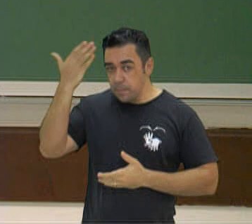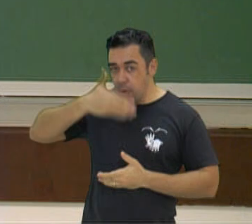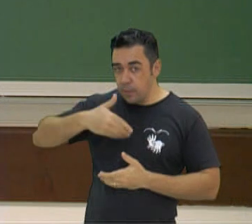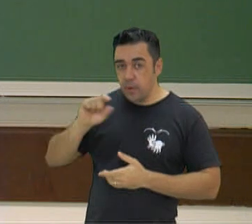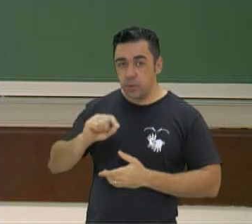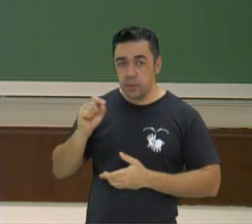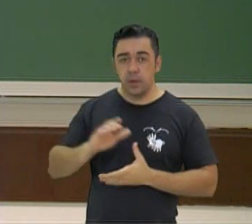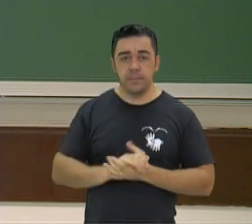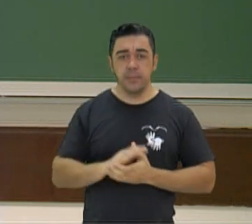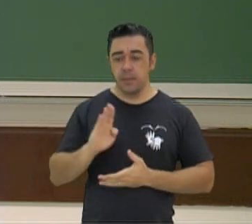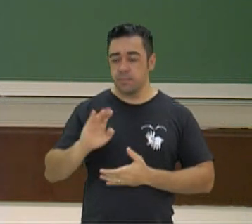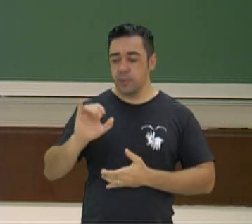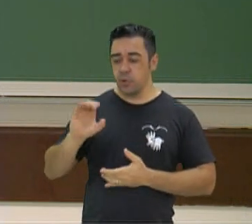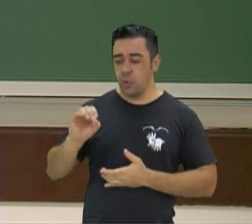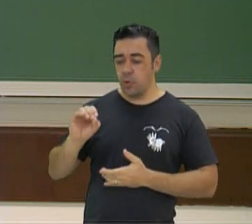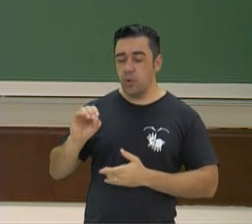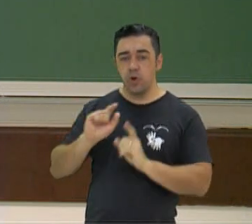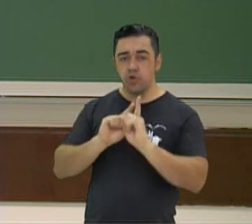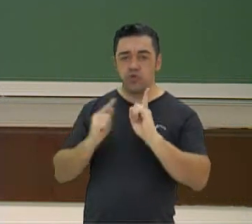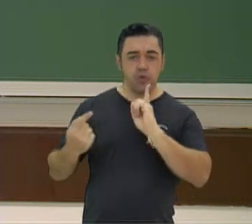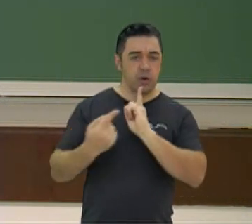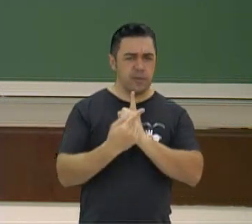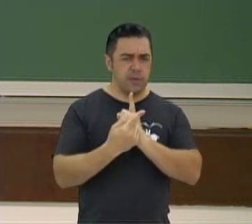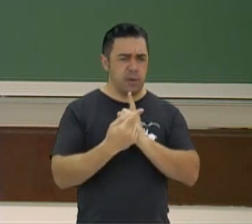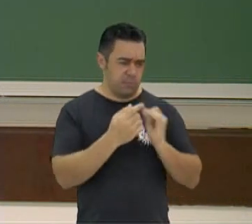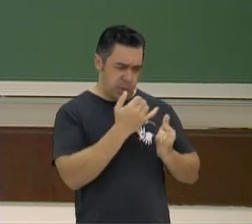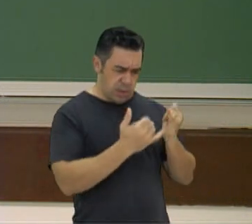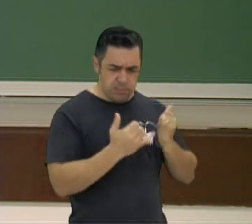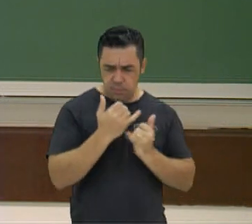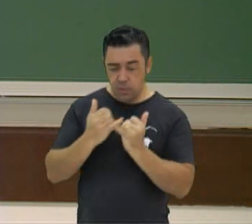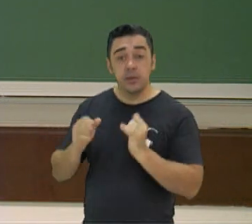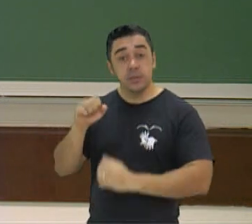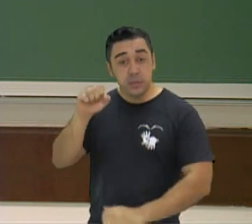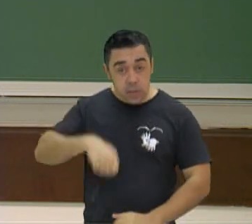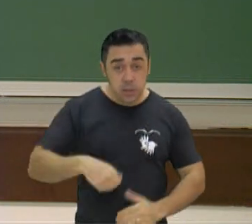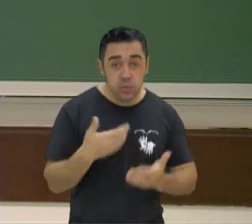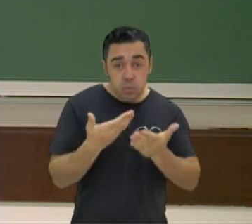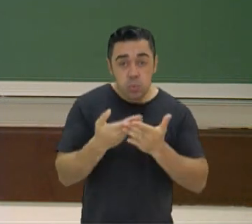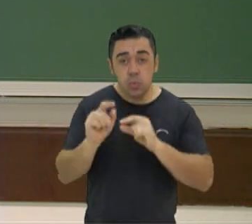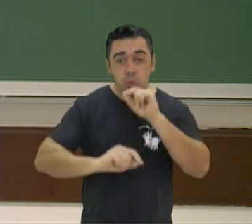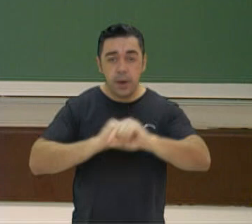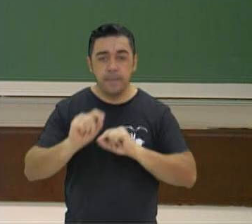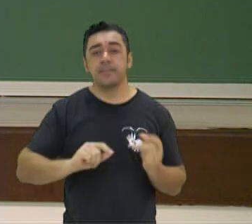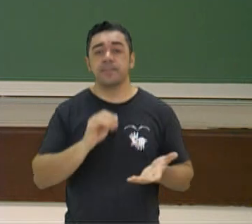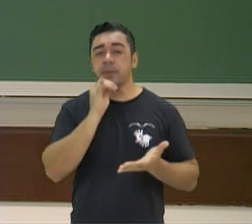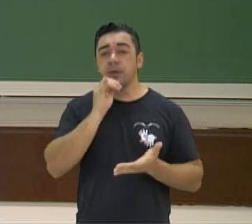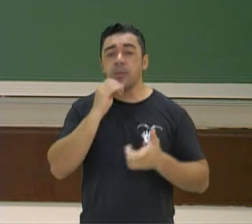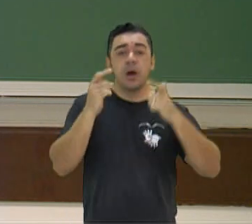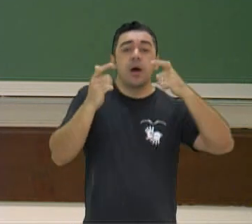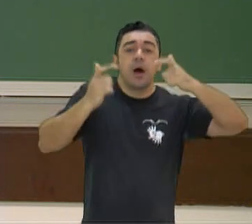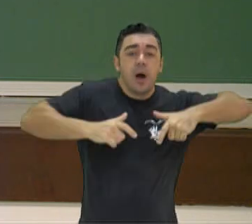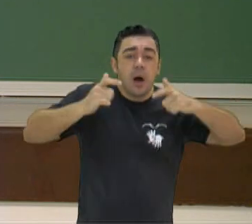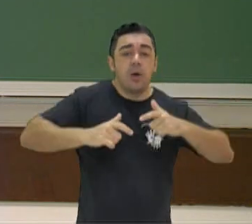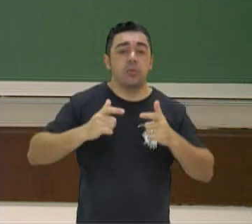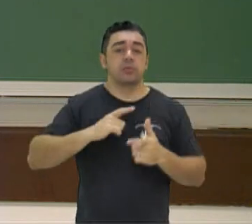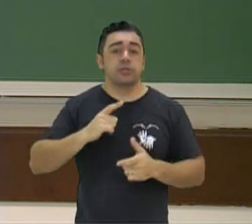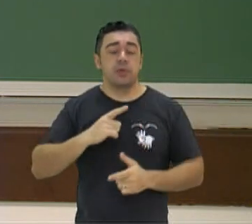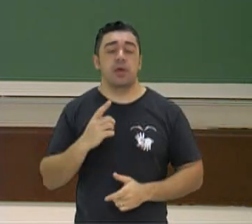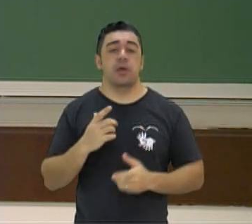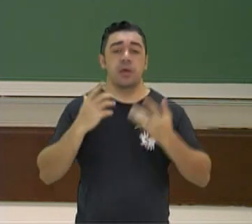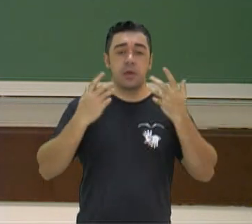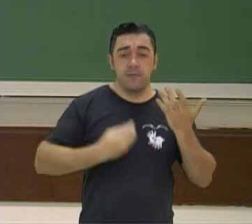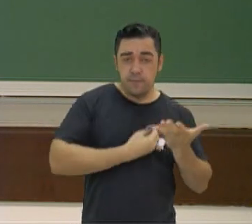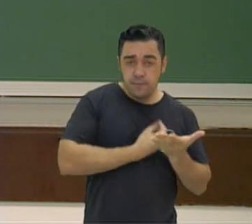evidência, biogeografia. O que é isso? Um pouco de biologia, um pouco de geografia? Sim, a gente estuda então onde ficam os organismos, né,